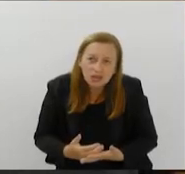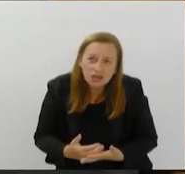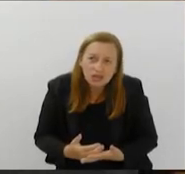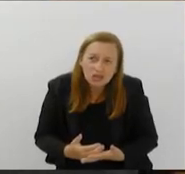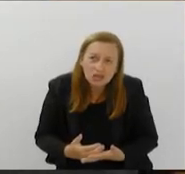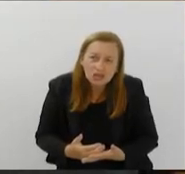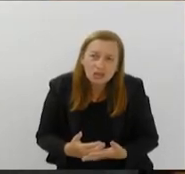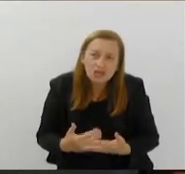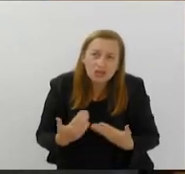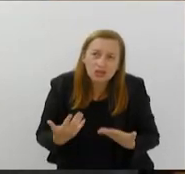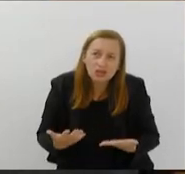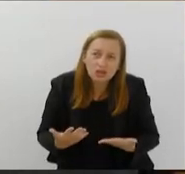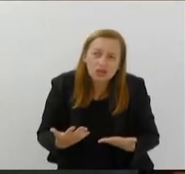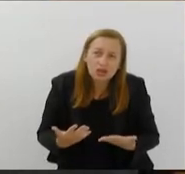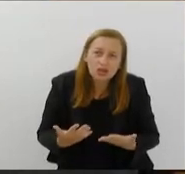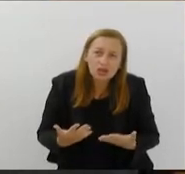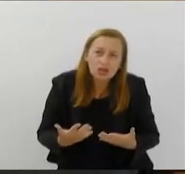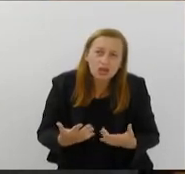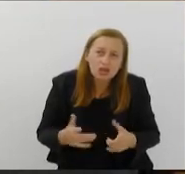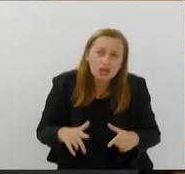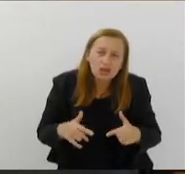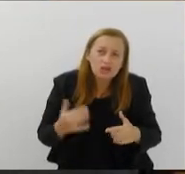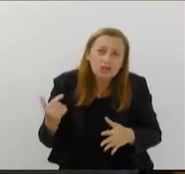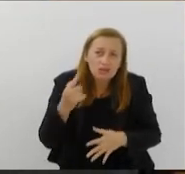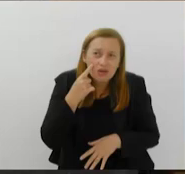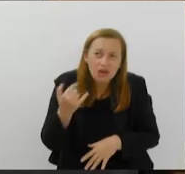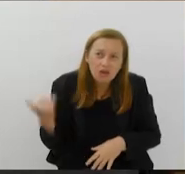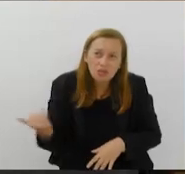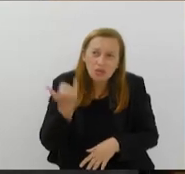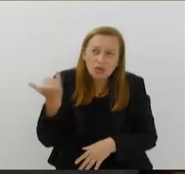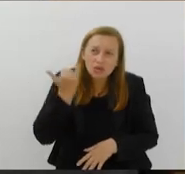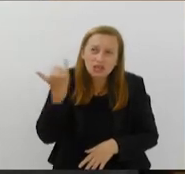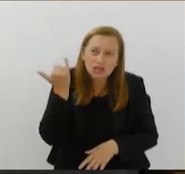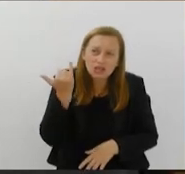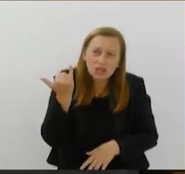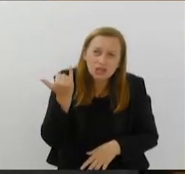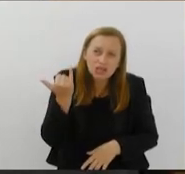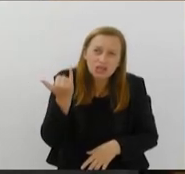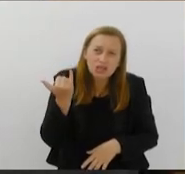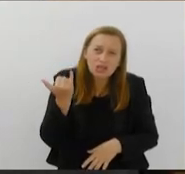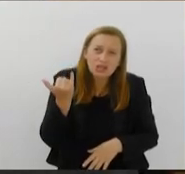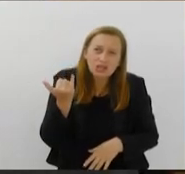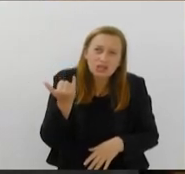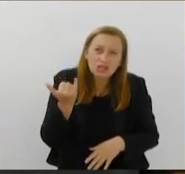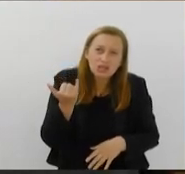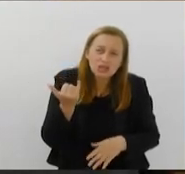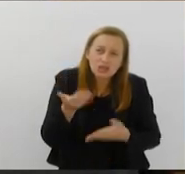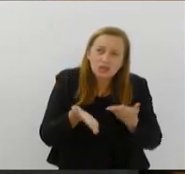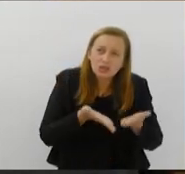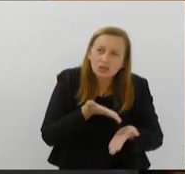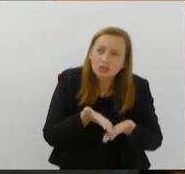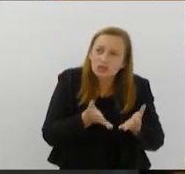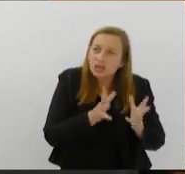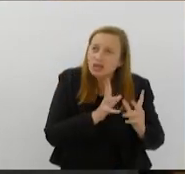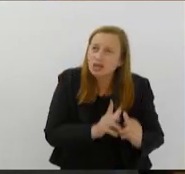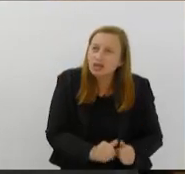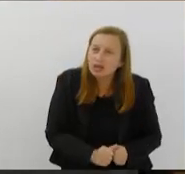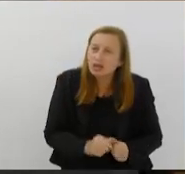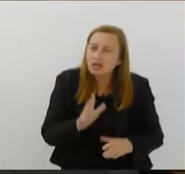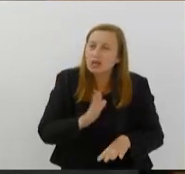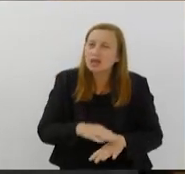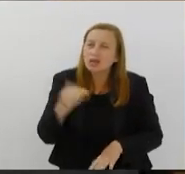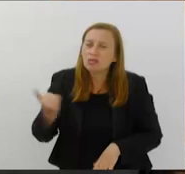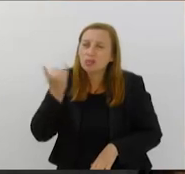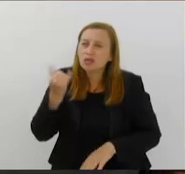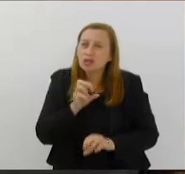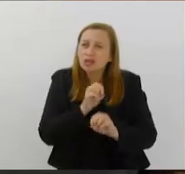Será que as pessoas elas estão conseguindo entender a importância de você fazer esse descarte? E para além disso, né, uma coisa muito importante dentro da